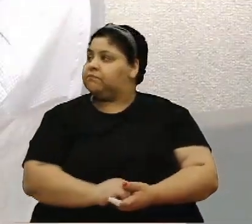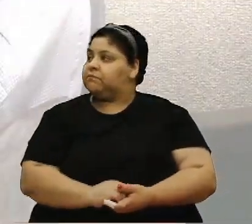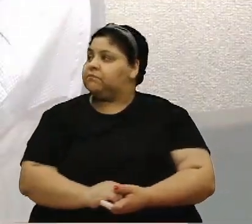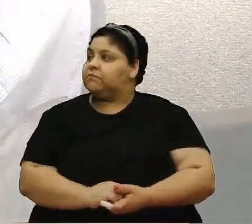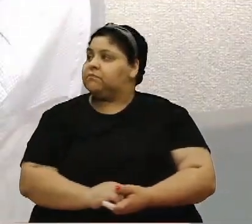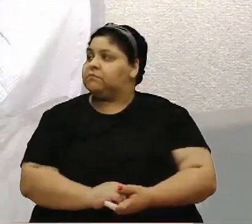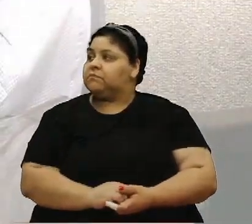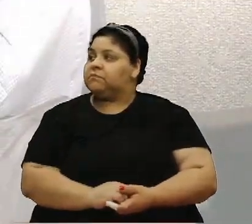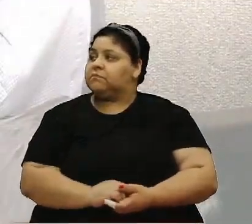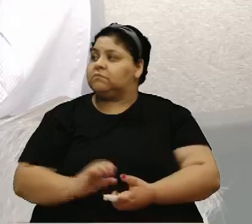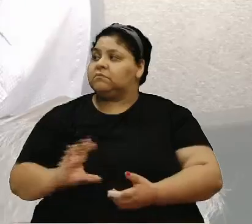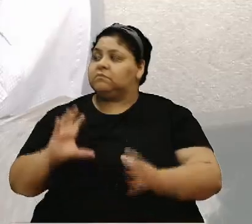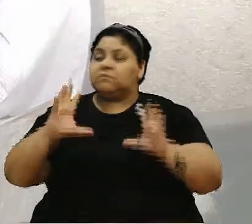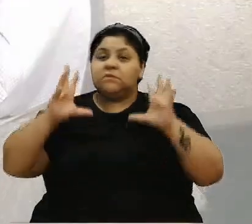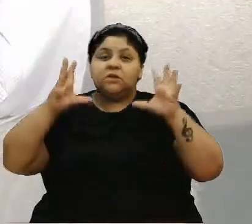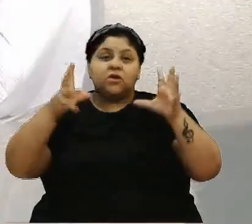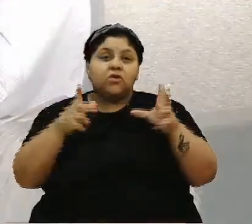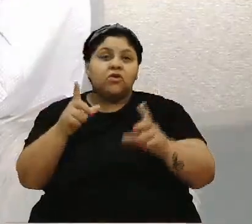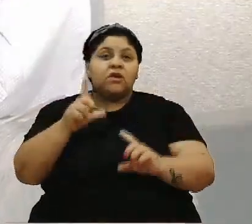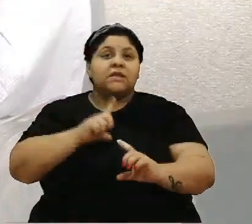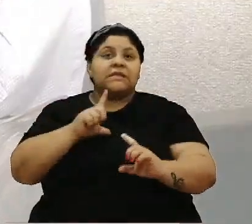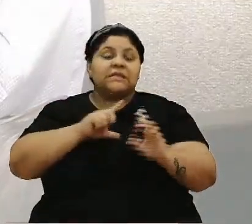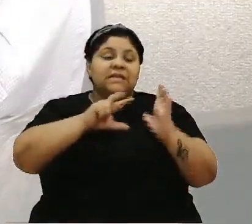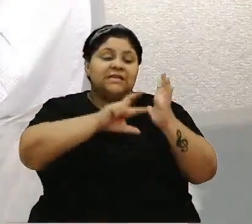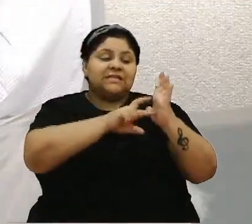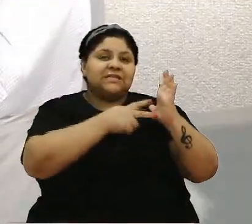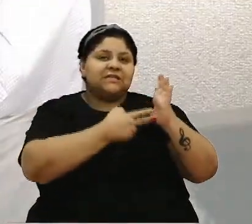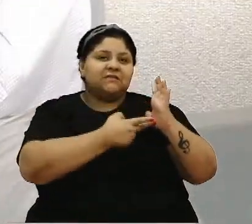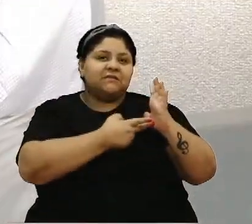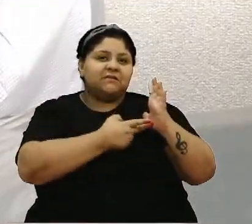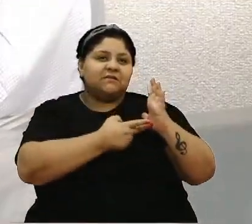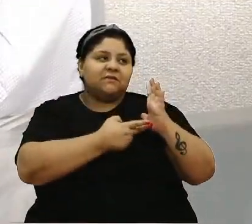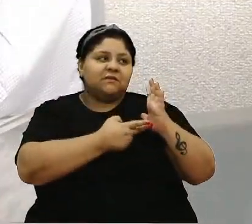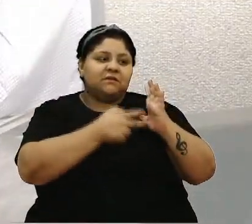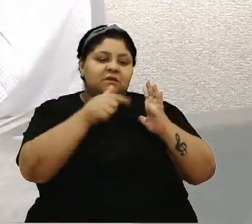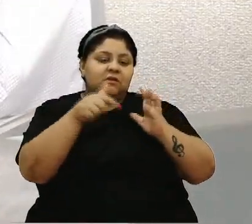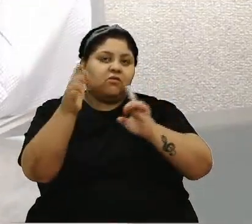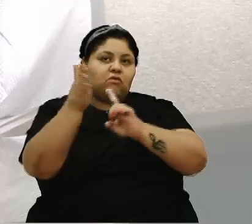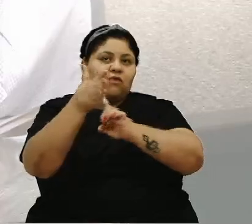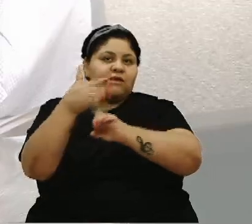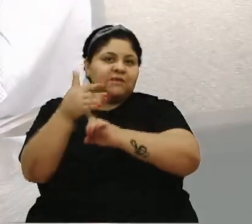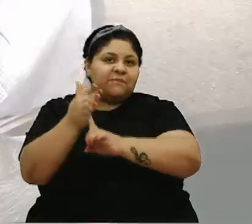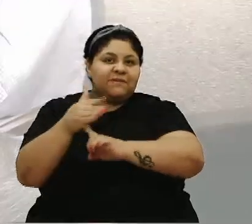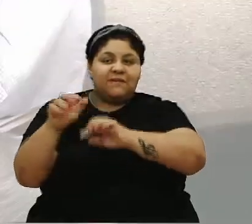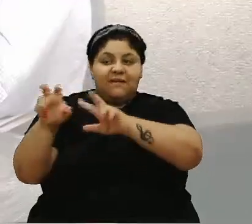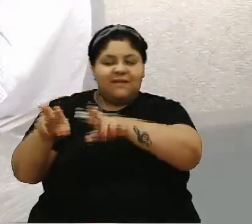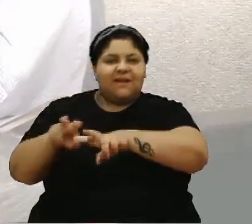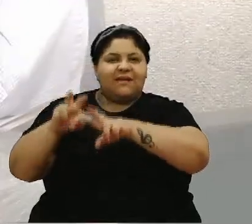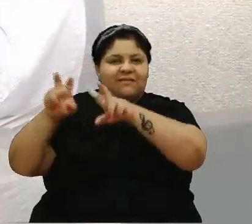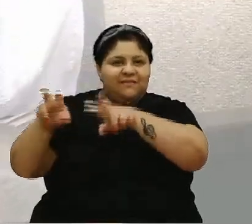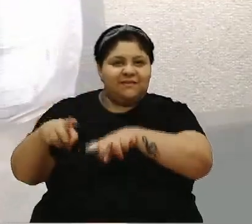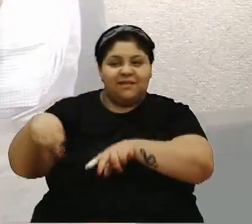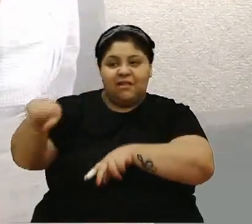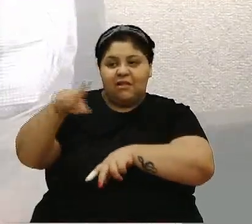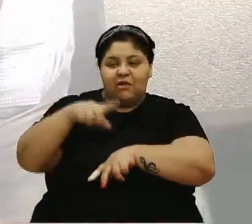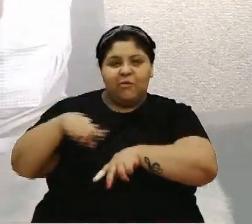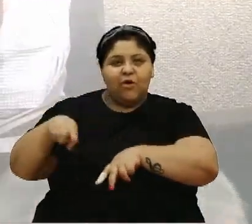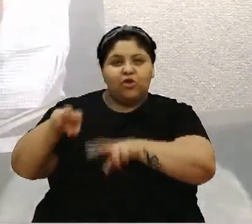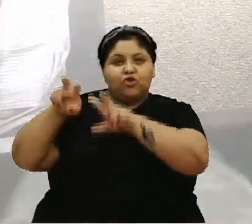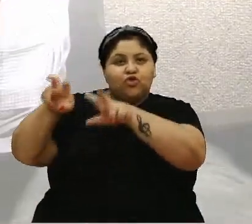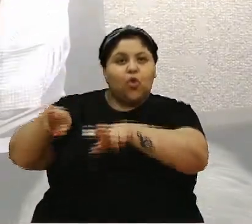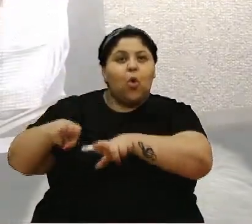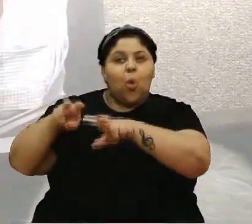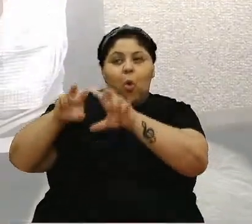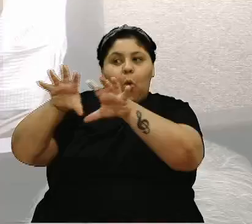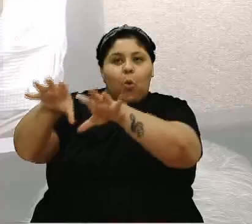de quanto o senhor tem significado por esta bandeira da agricultura, pelos nossos colonos,